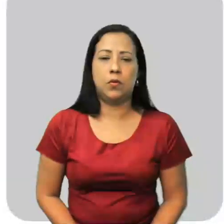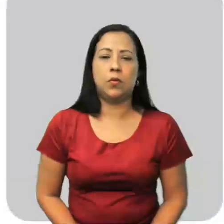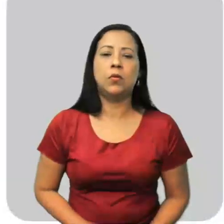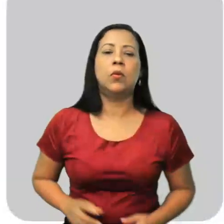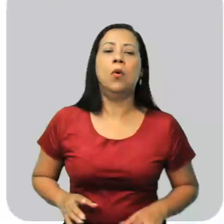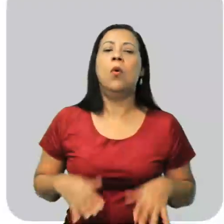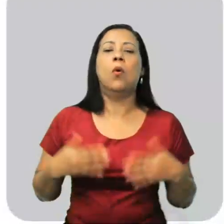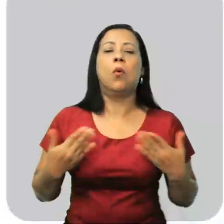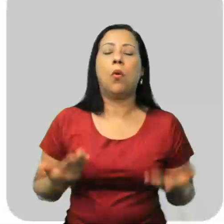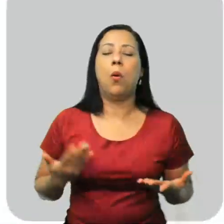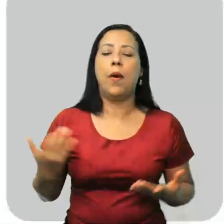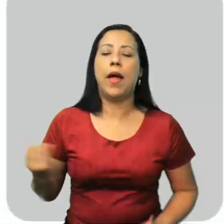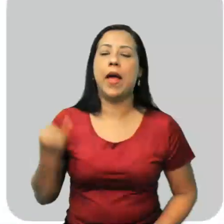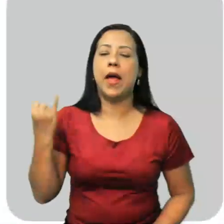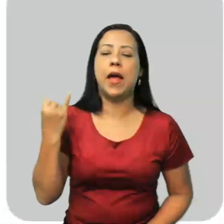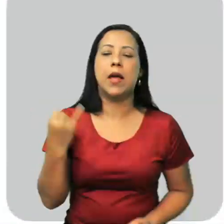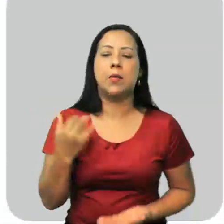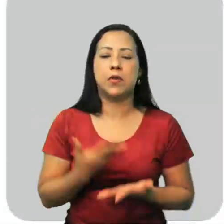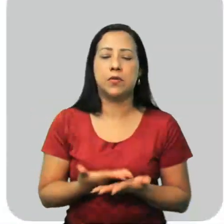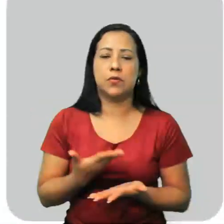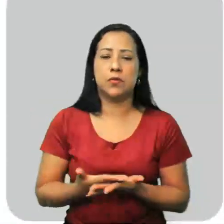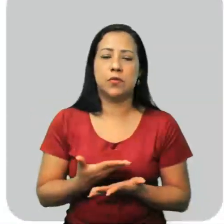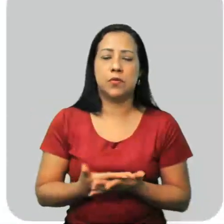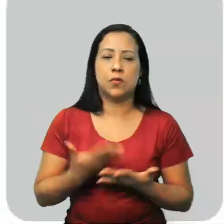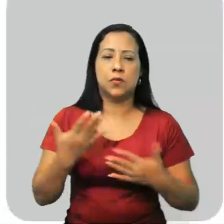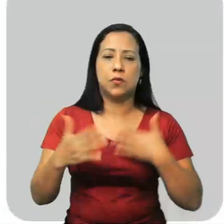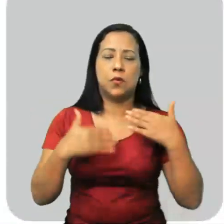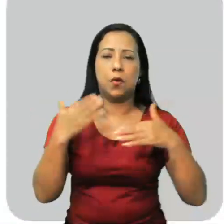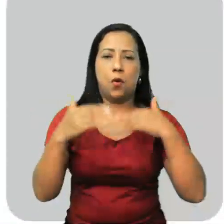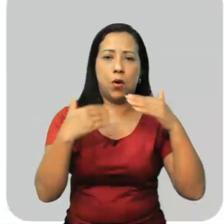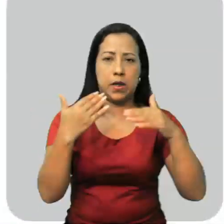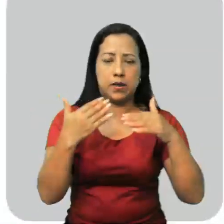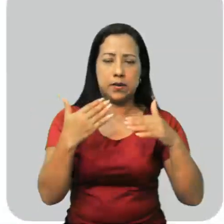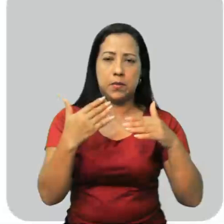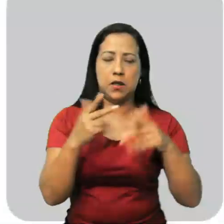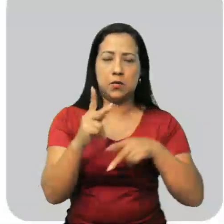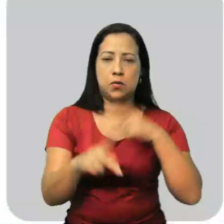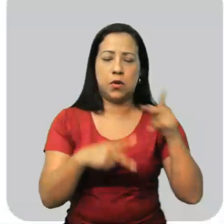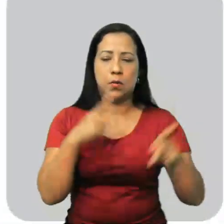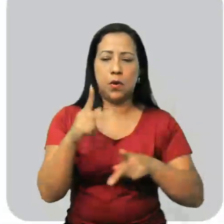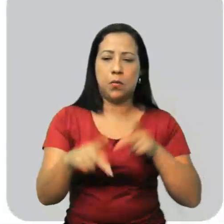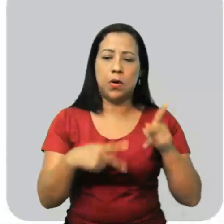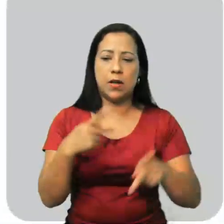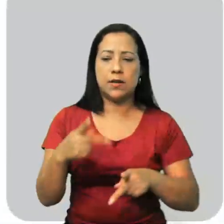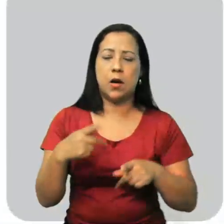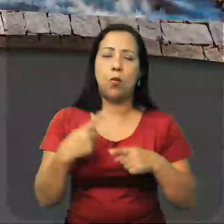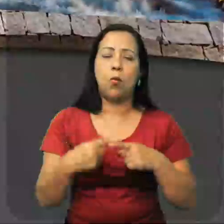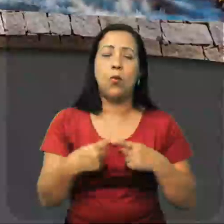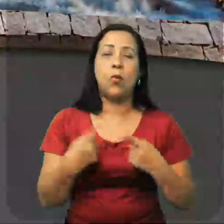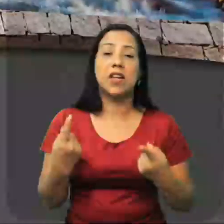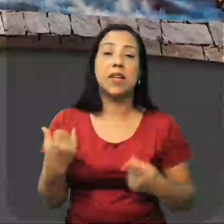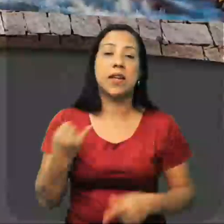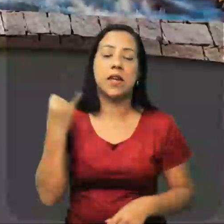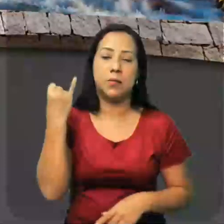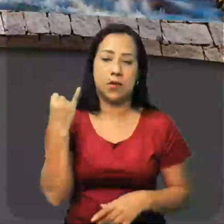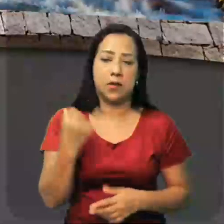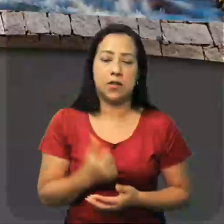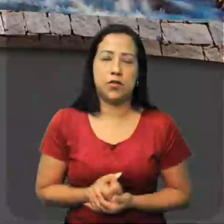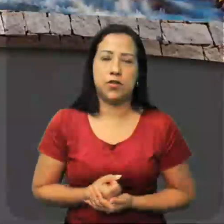Qual é a importância de estudar o crescimento da população, principalmente no momento que nós estamos